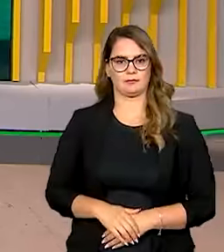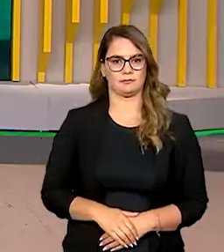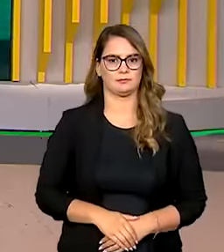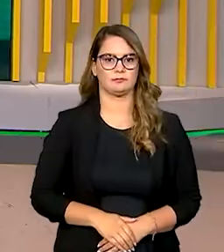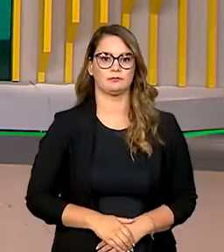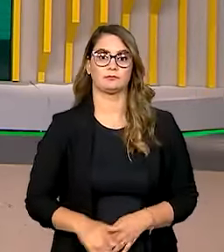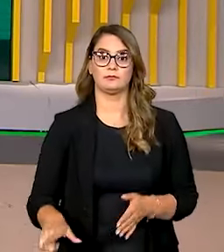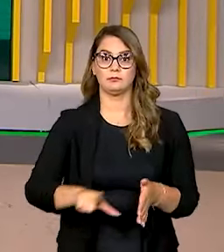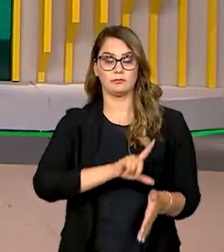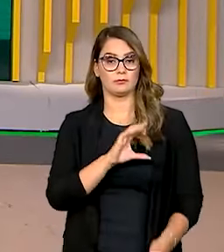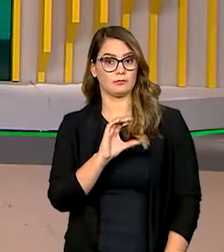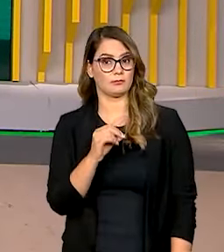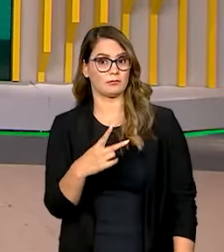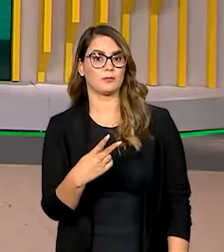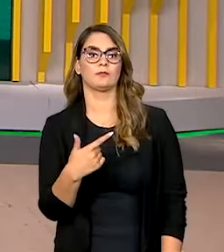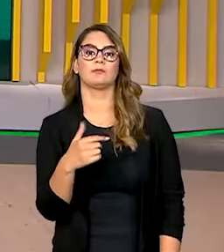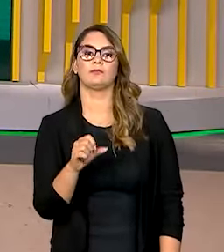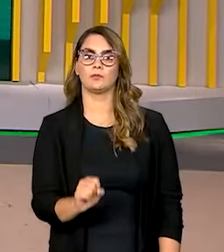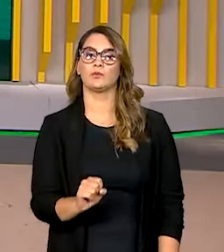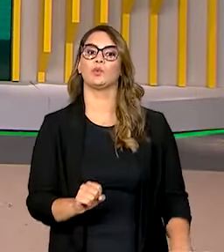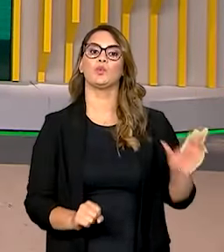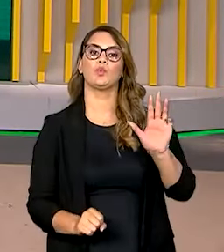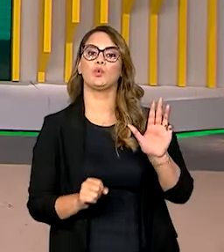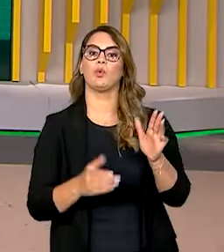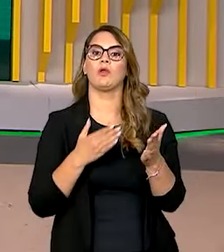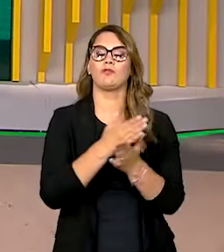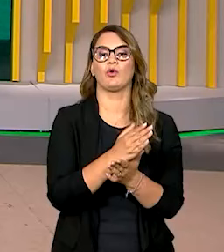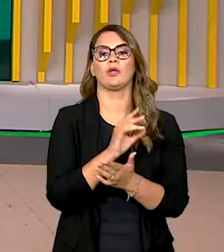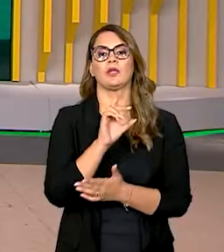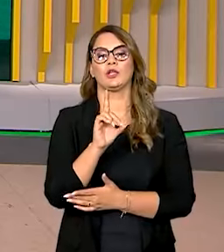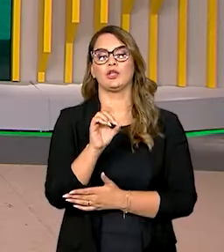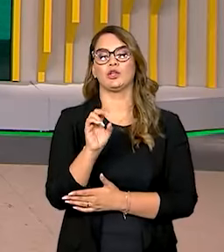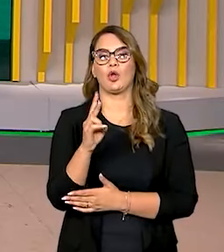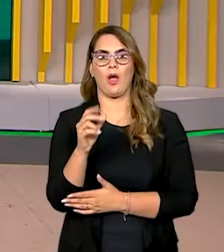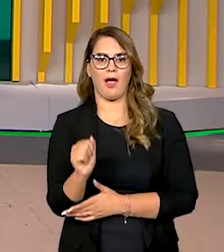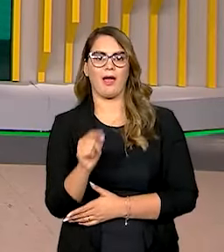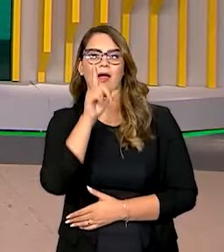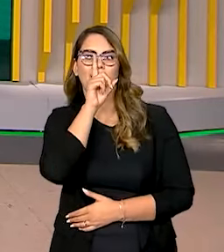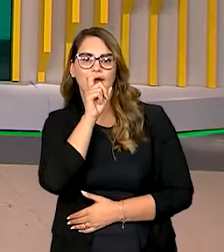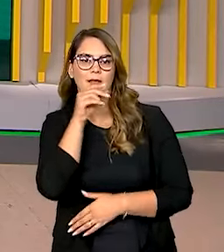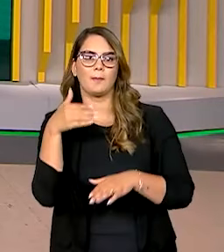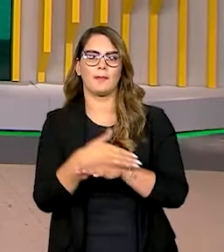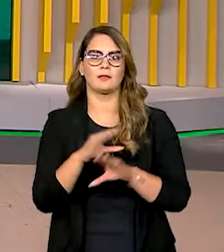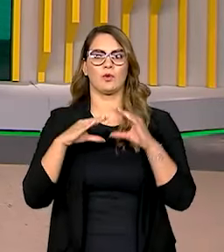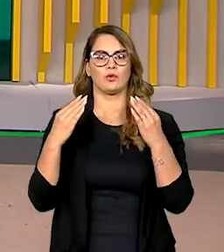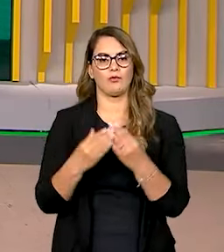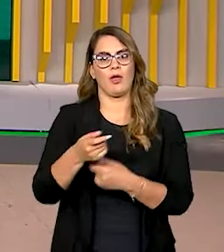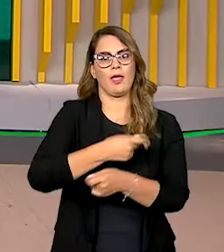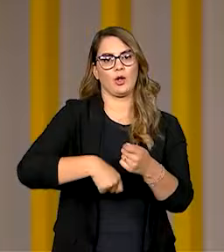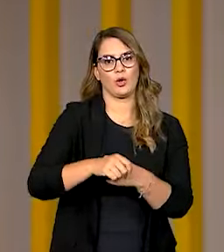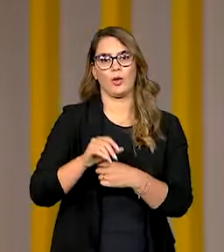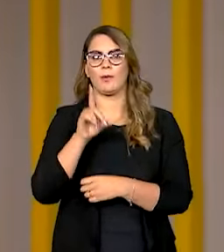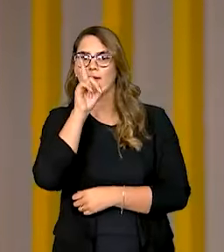E antes da COP28, o presidente Lula passou hoje por Doha, no Catar, e participou do Fórum Econômico